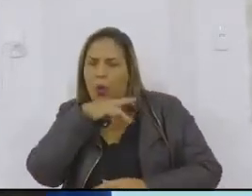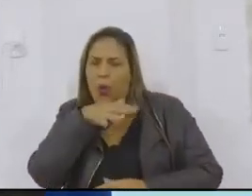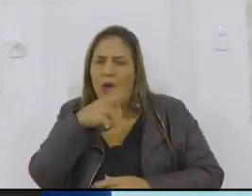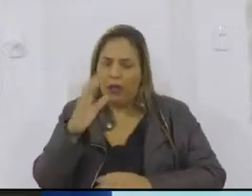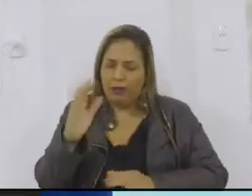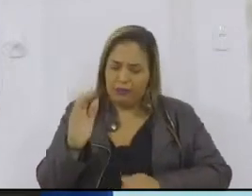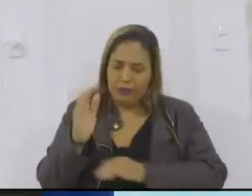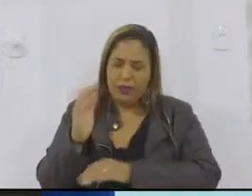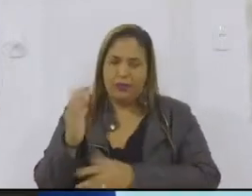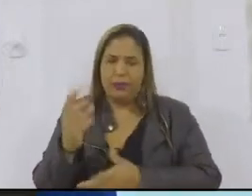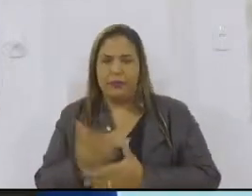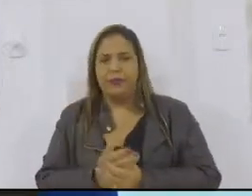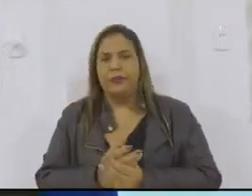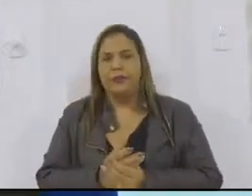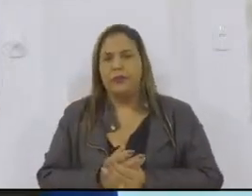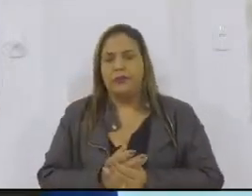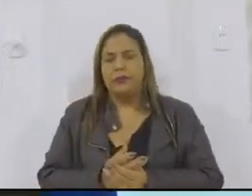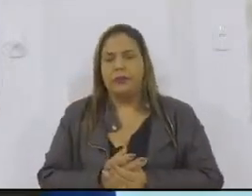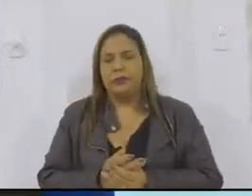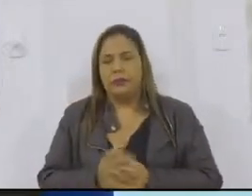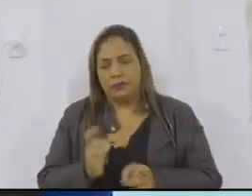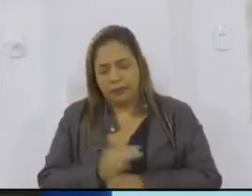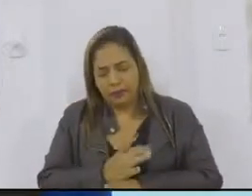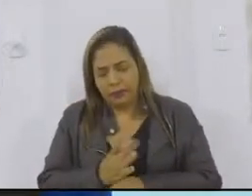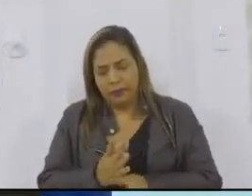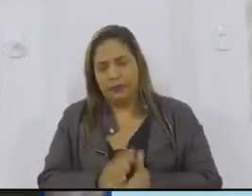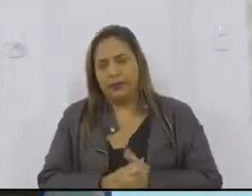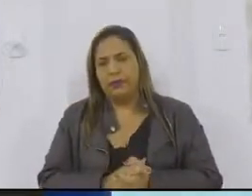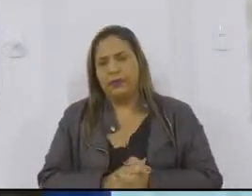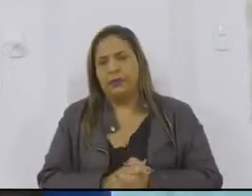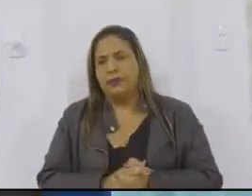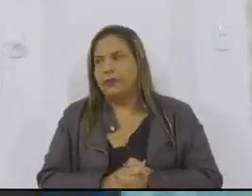atendendo os moradores, tá? Sem mais aí.